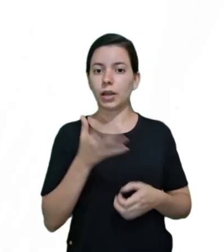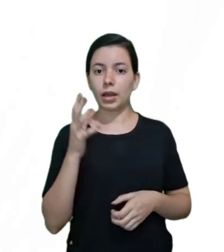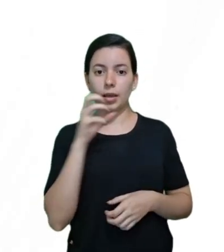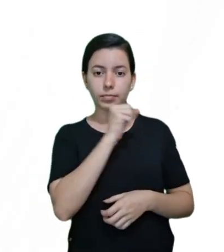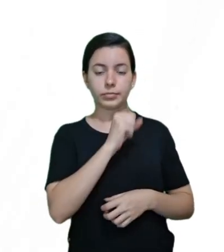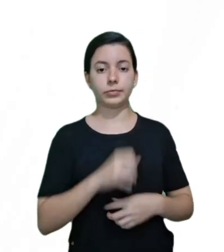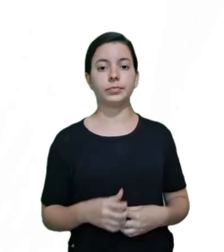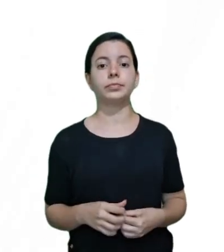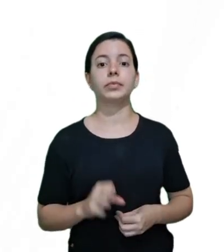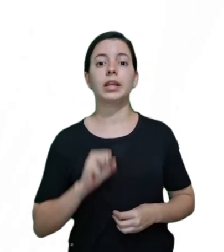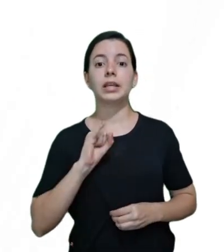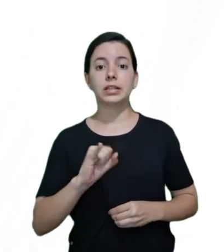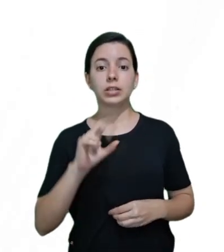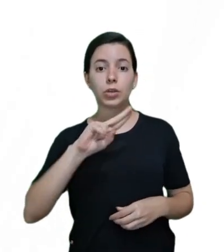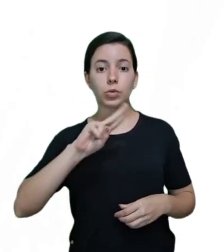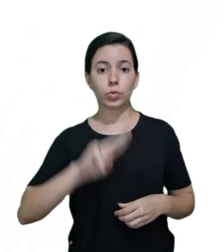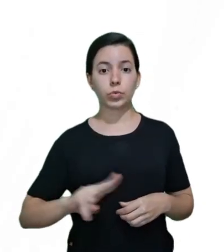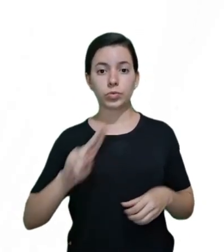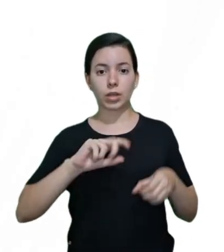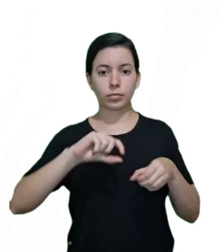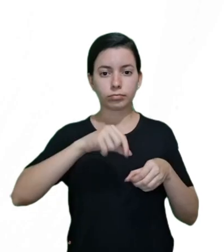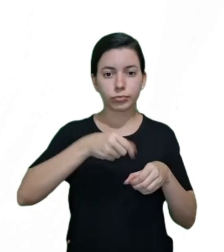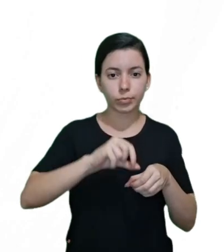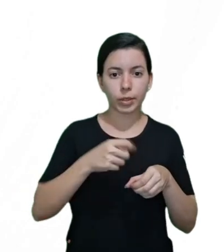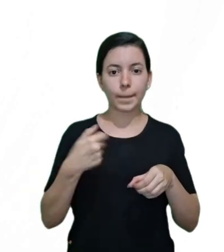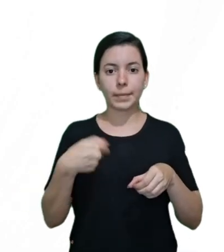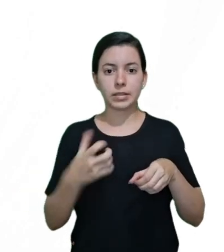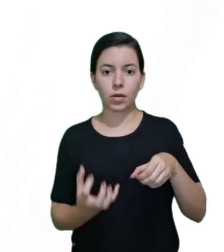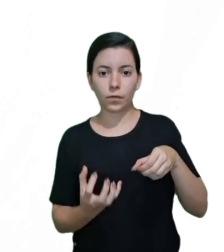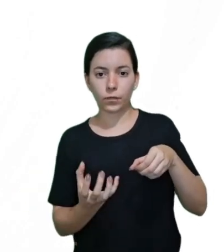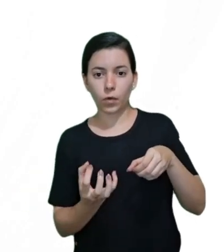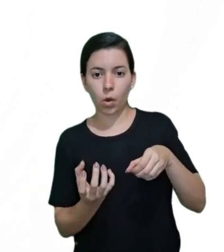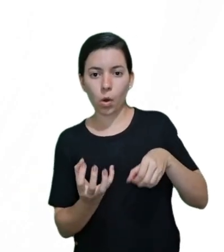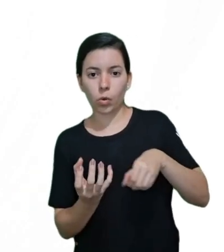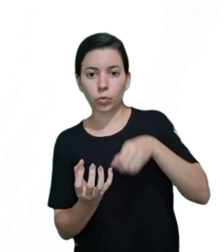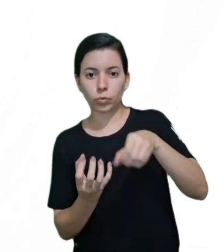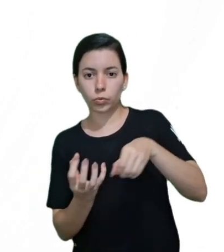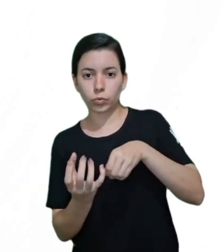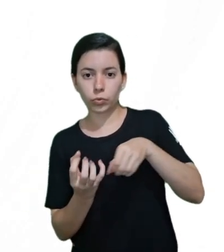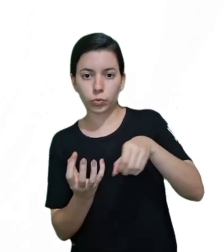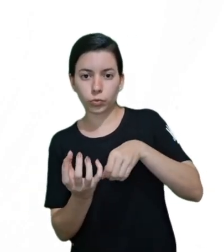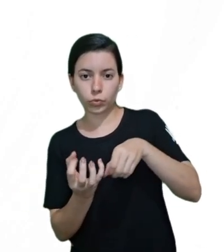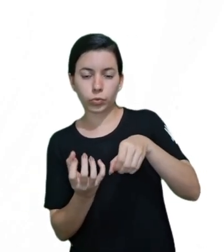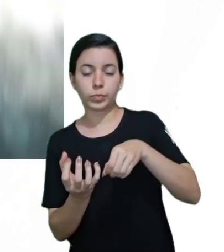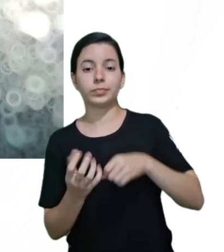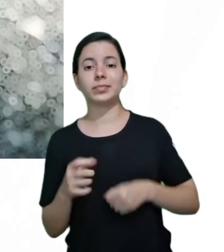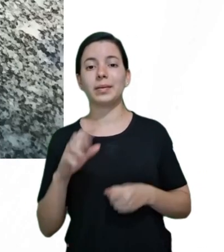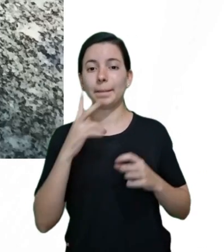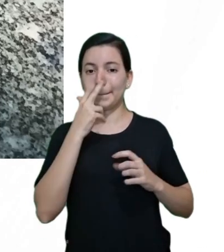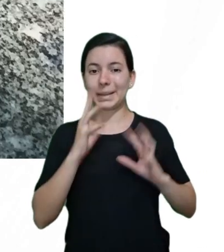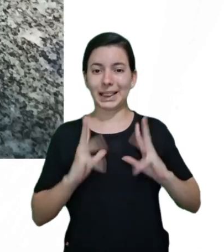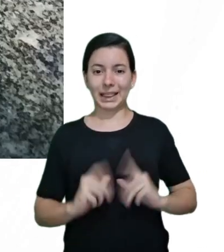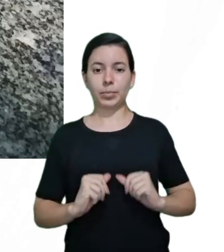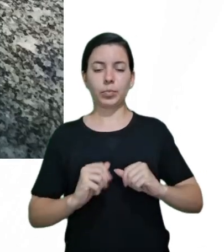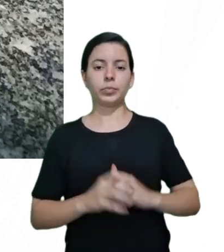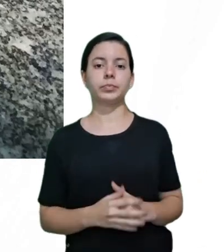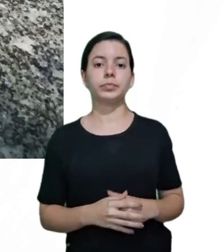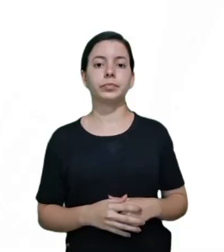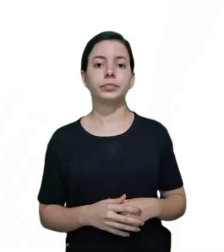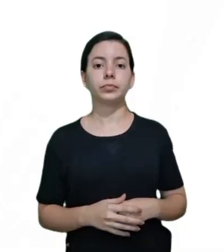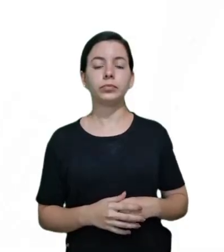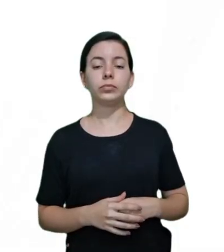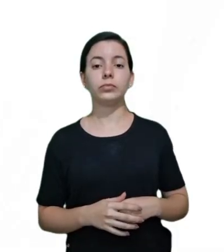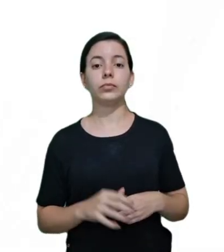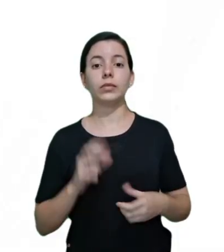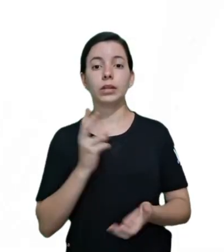abrir um tubo de ensaio ou frasco, o gargalo deve ser imediatamente aquecido por meio da chama, ou seja, deve ser